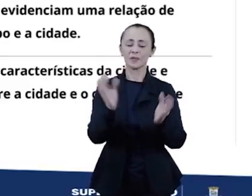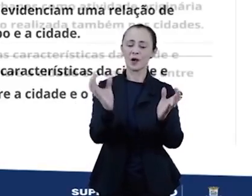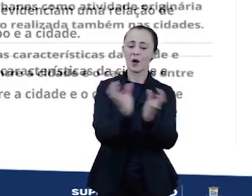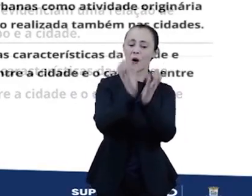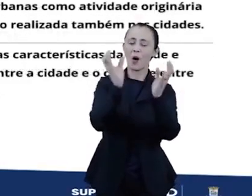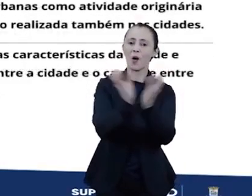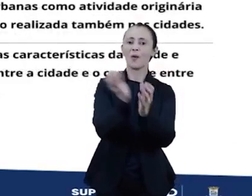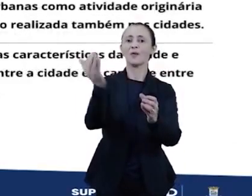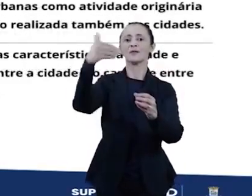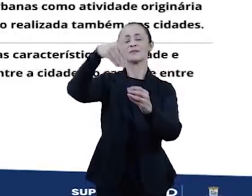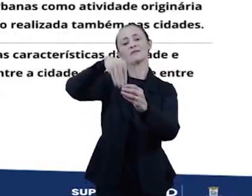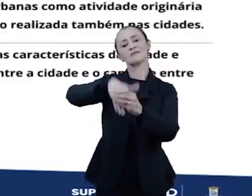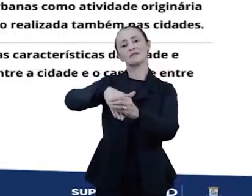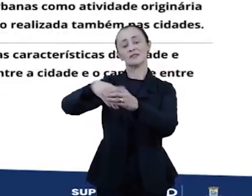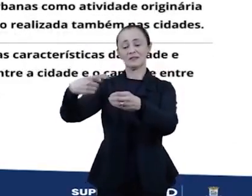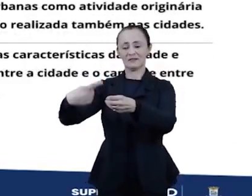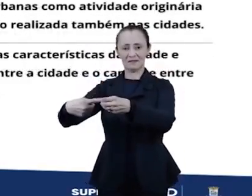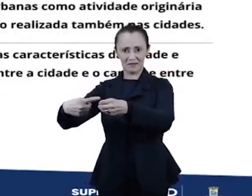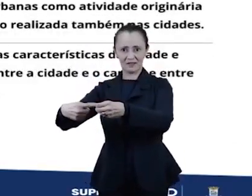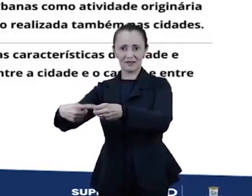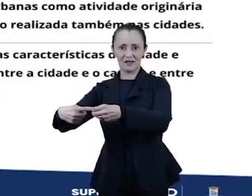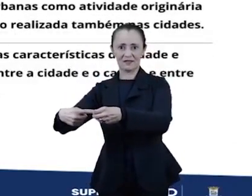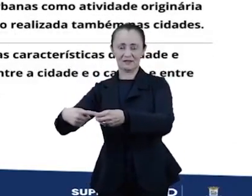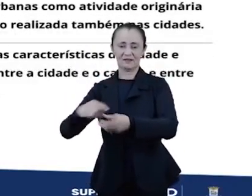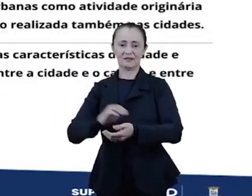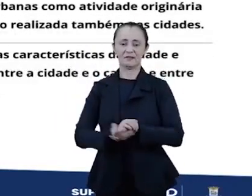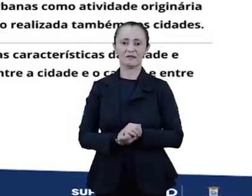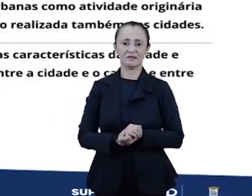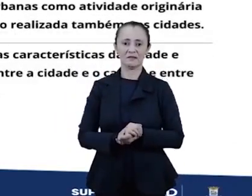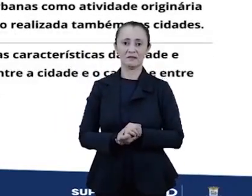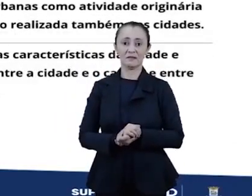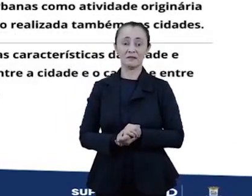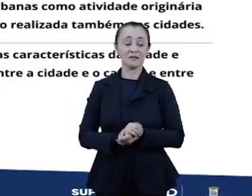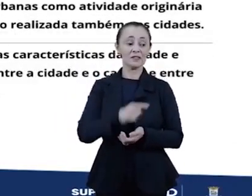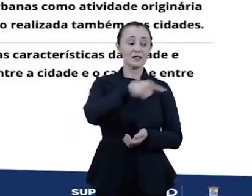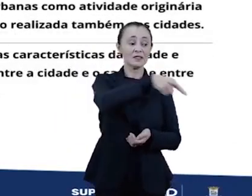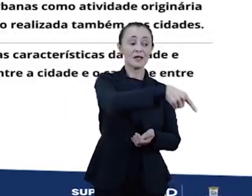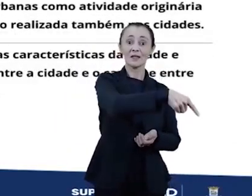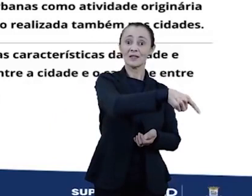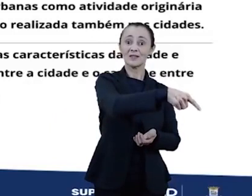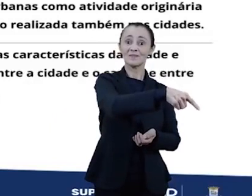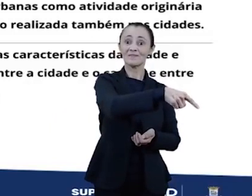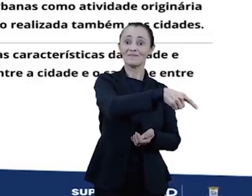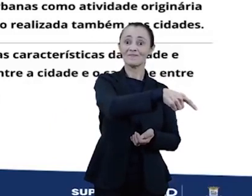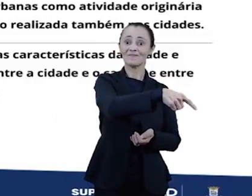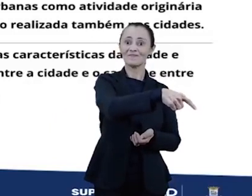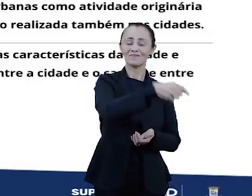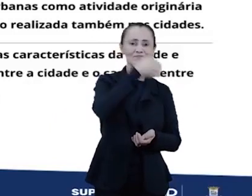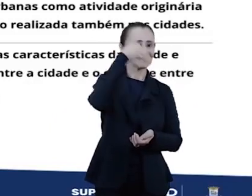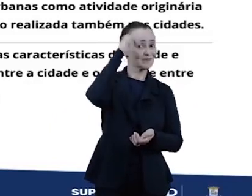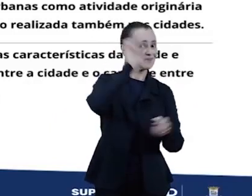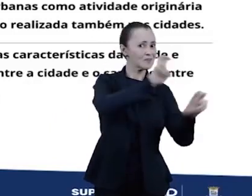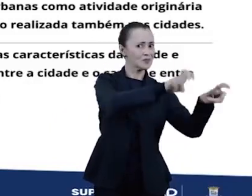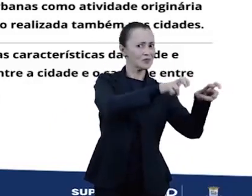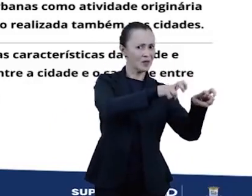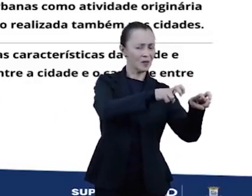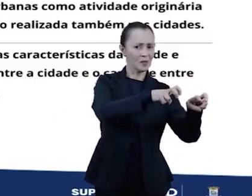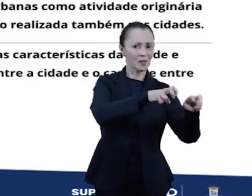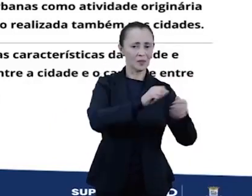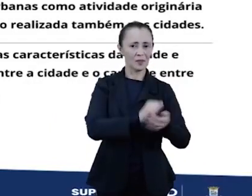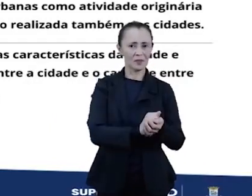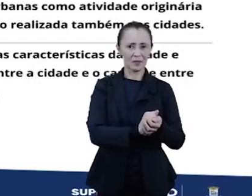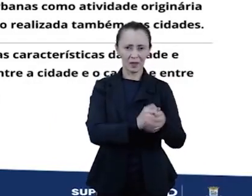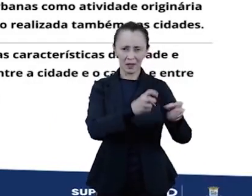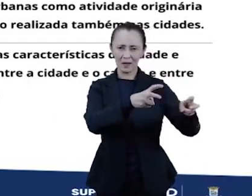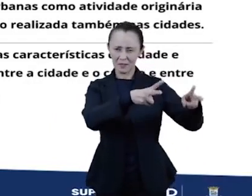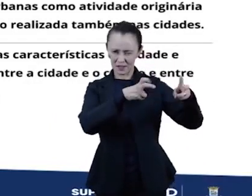urbanas. Vamos lá? Hortas urbanas e hortas no campo. Podemos reconhecer